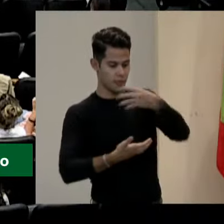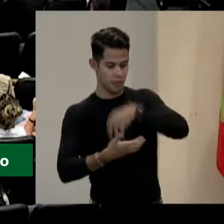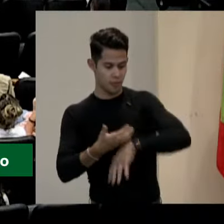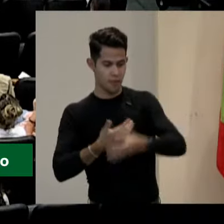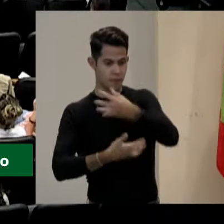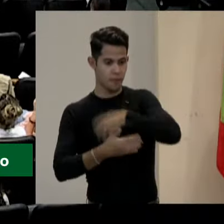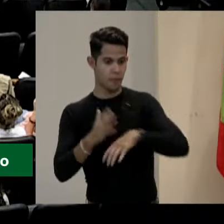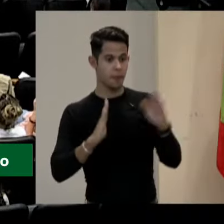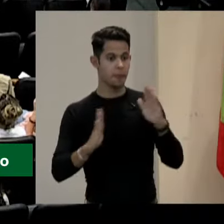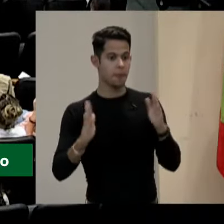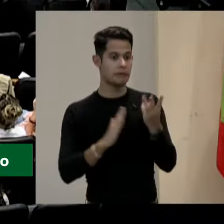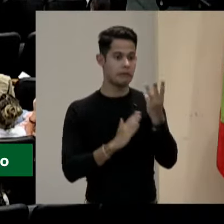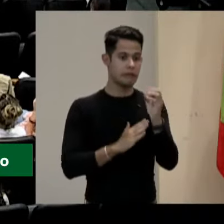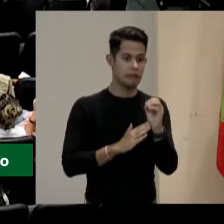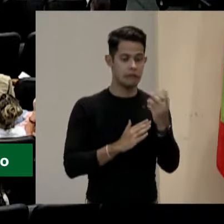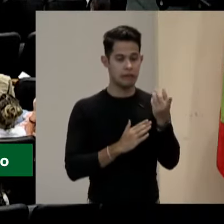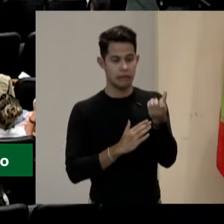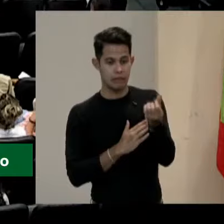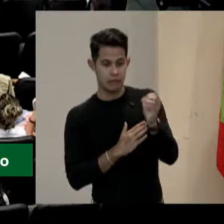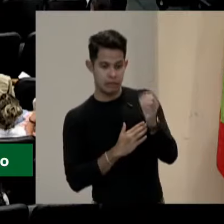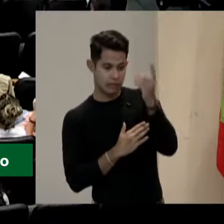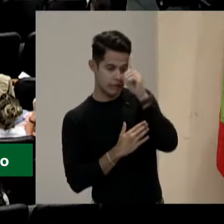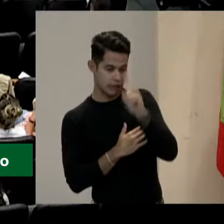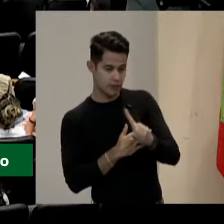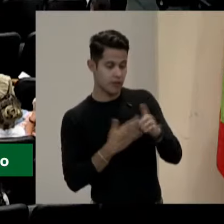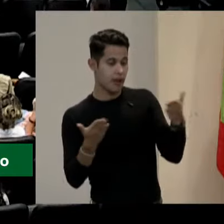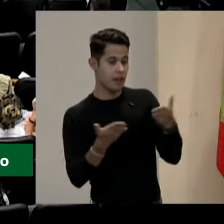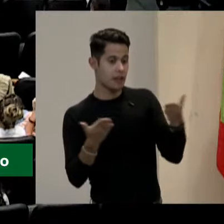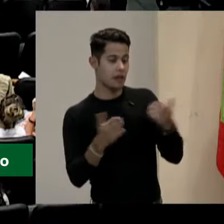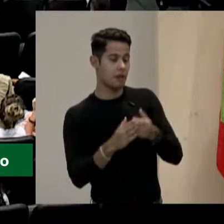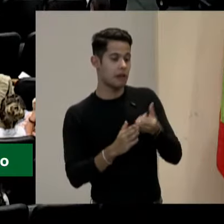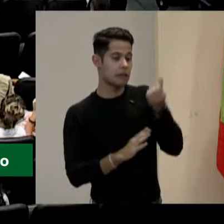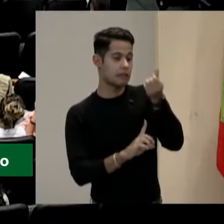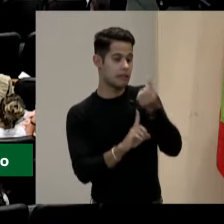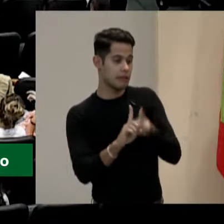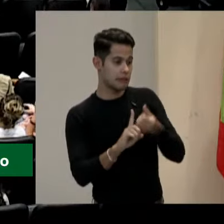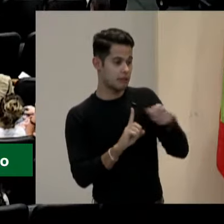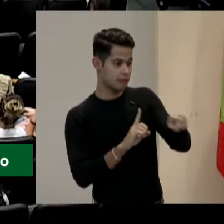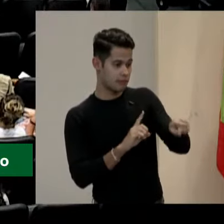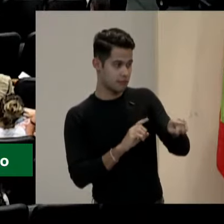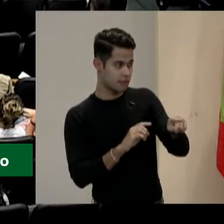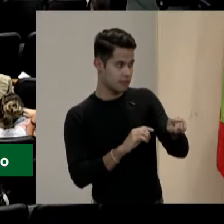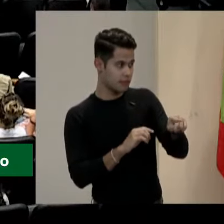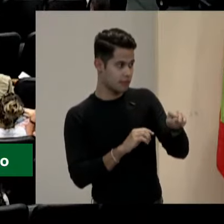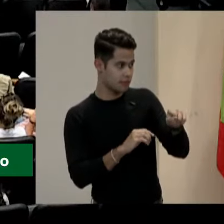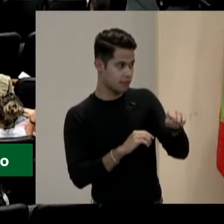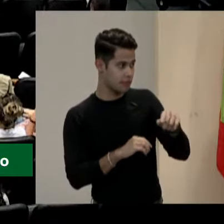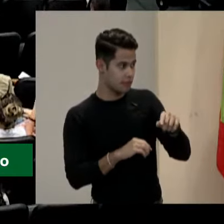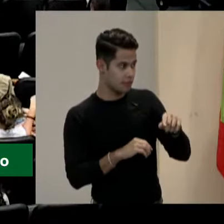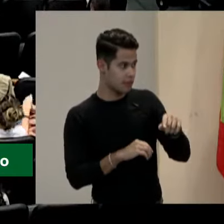agora nós vamos ficar aí mais ou menos uns 6 meses. Aquele bichinho ali só não tem